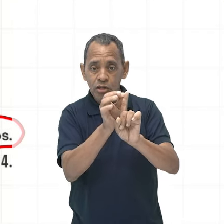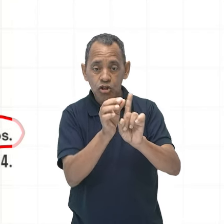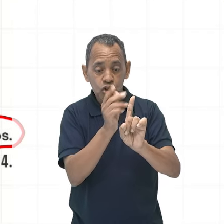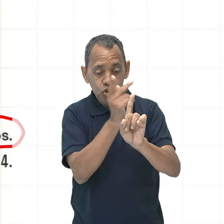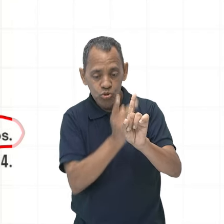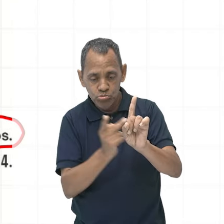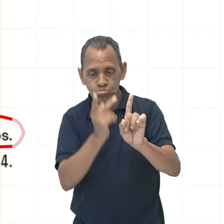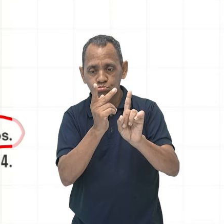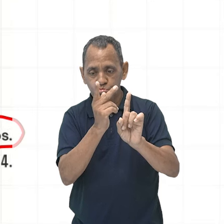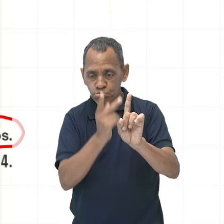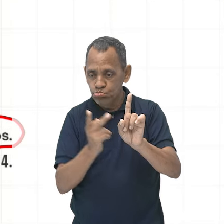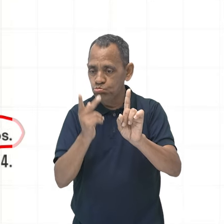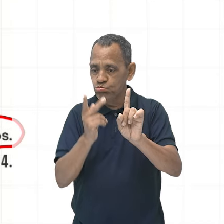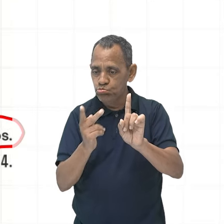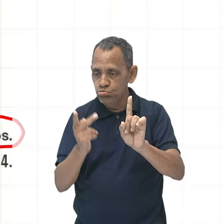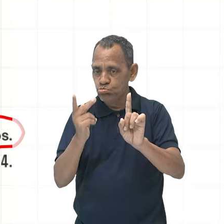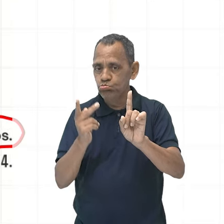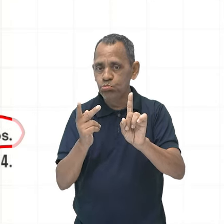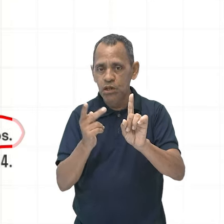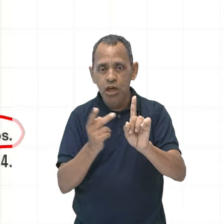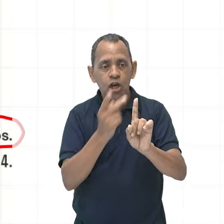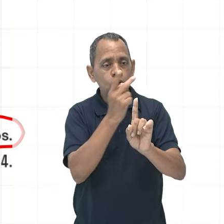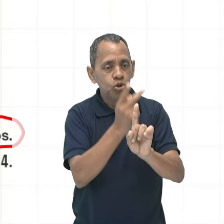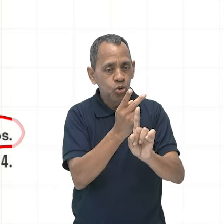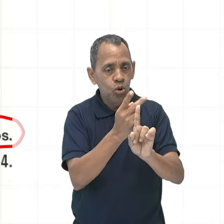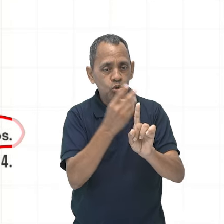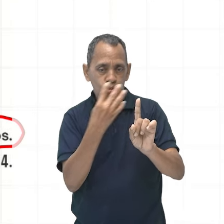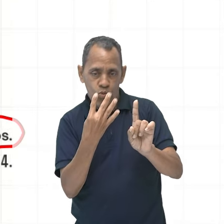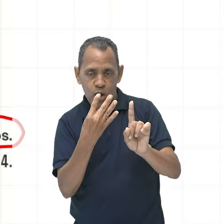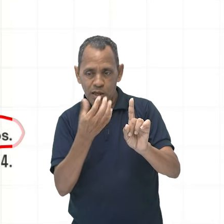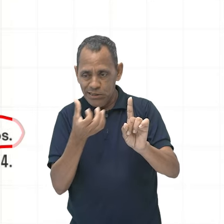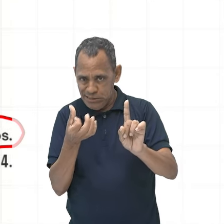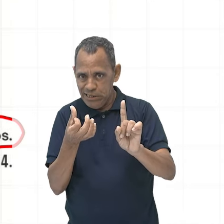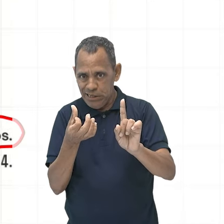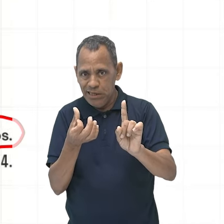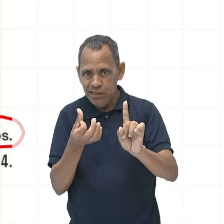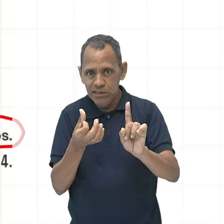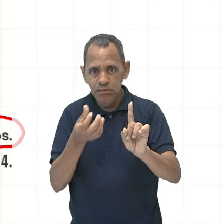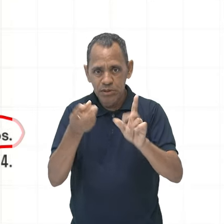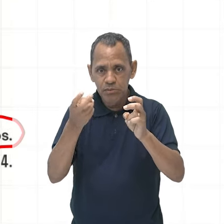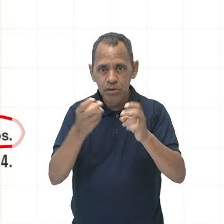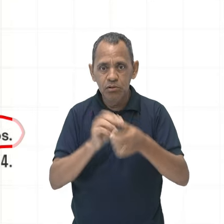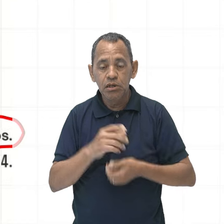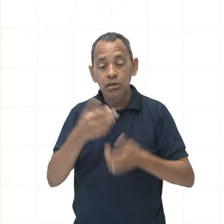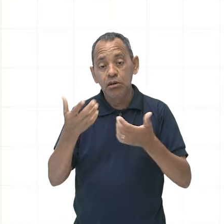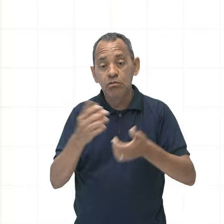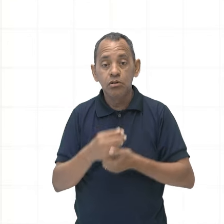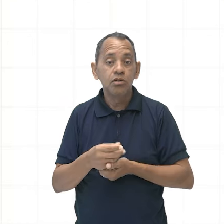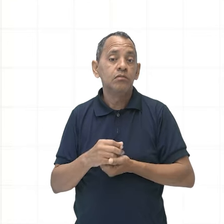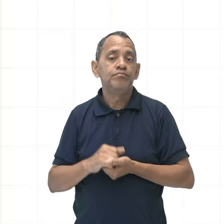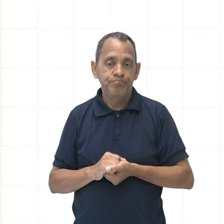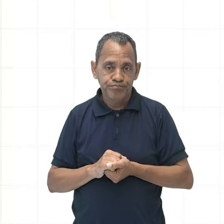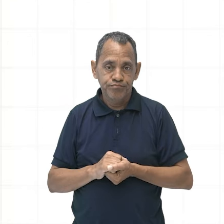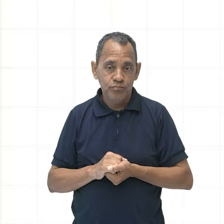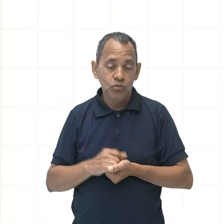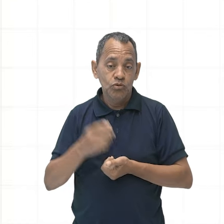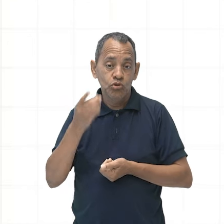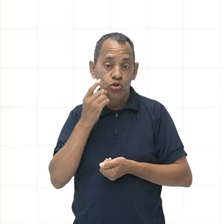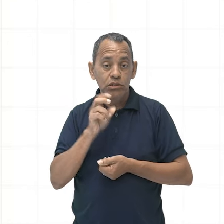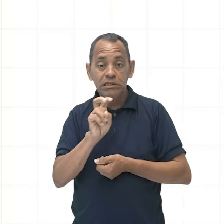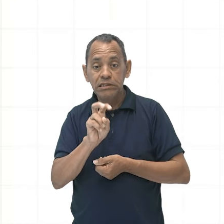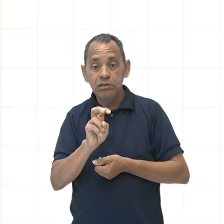até dizer que essa foi a medida de 5 graus nesse terceiro dia, a temperatura mais baixa. E na